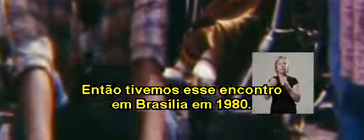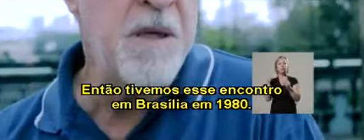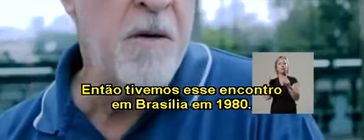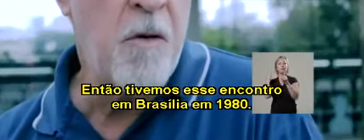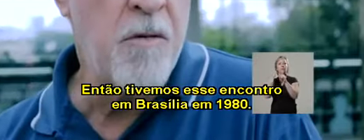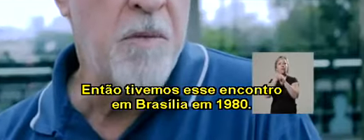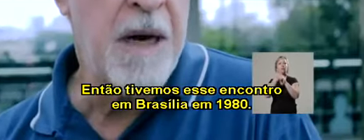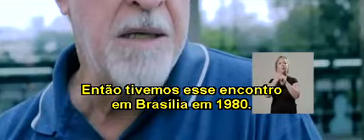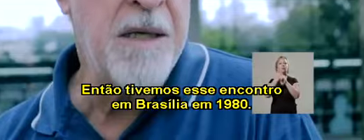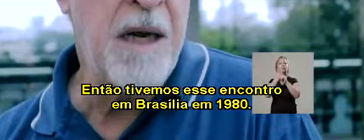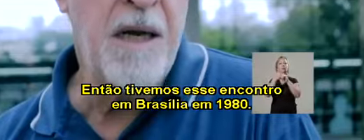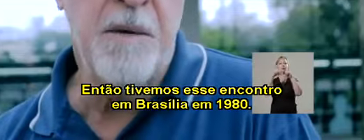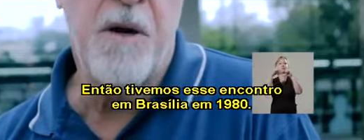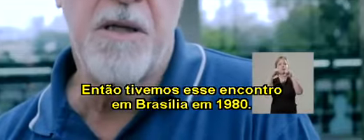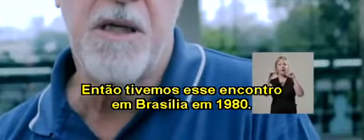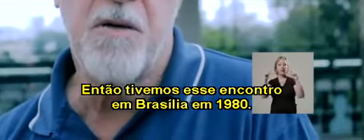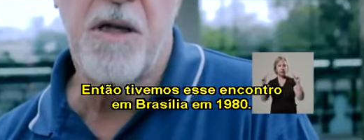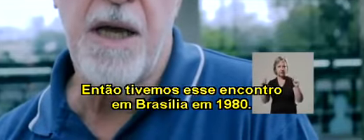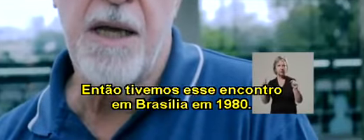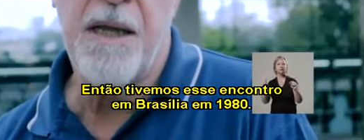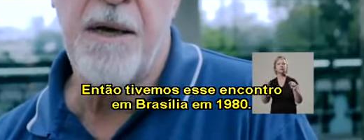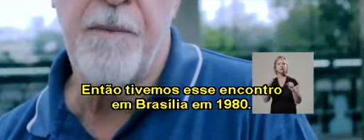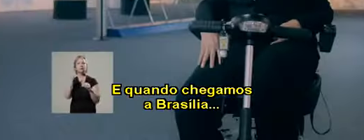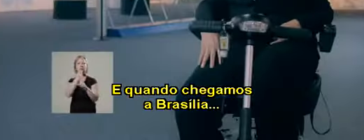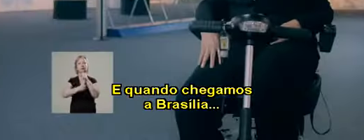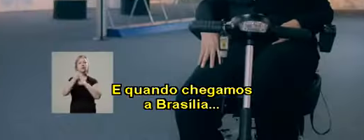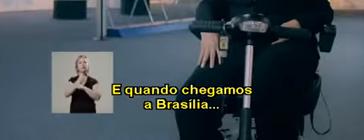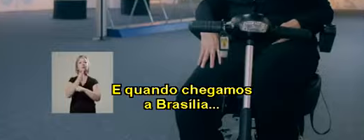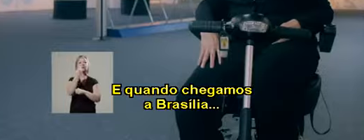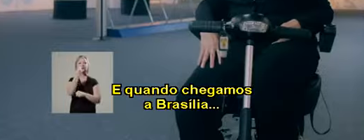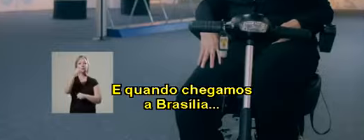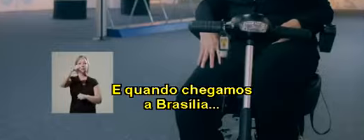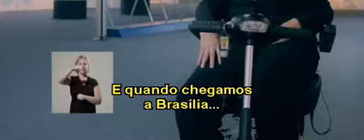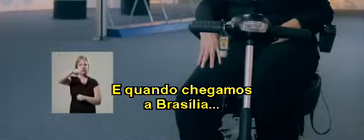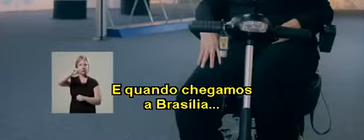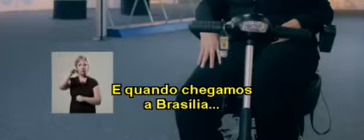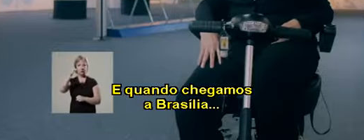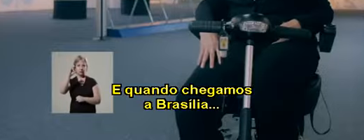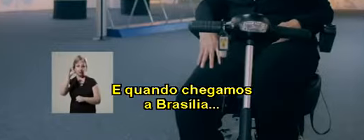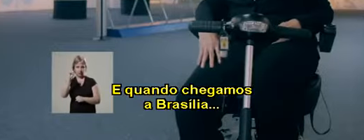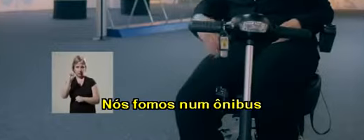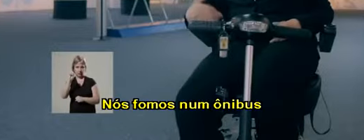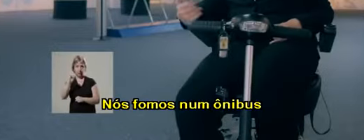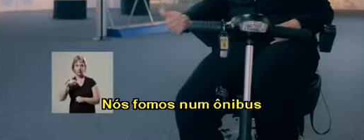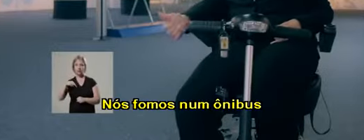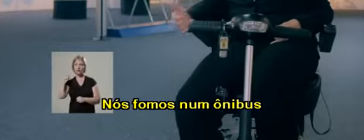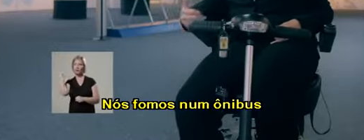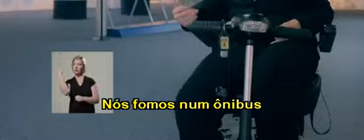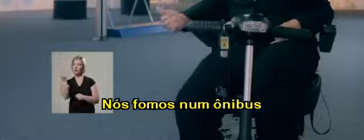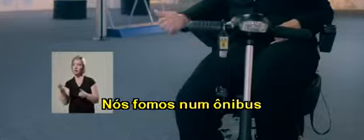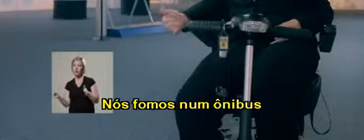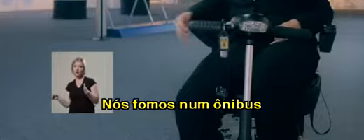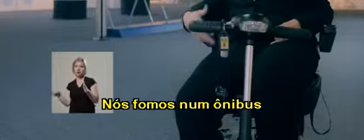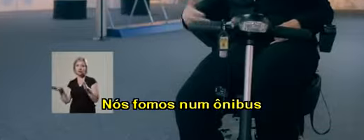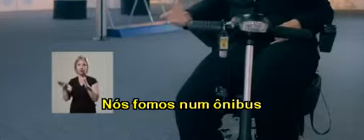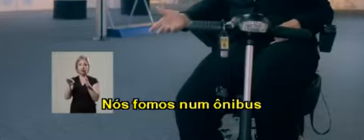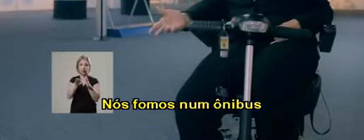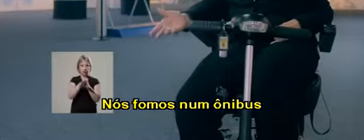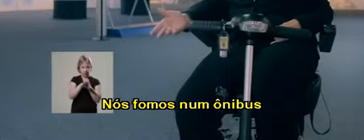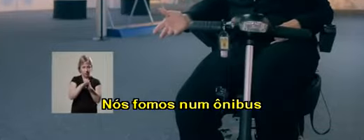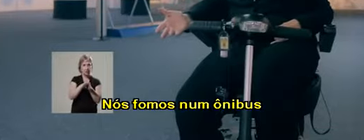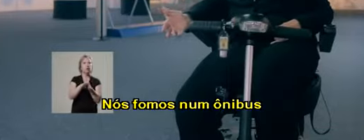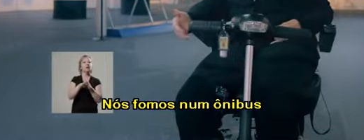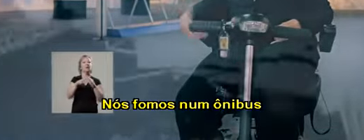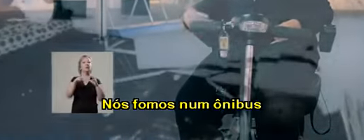Então tivemos esse encontro em Brasília em 1980. E quando chegamos a Brasília, nós fomos